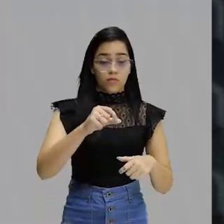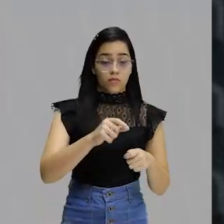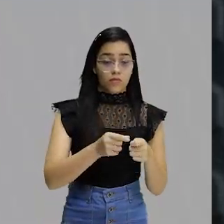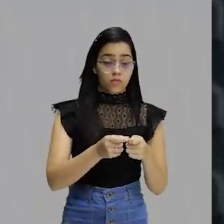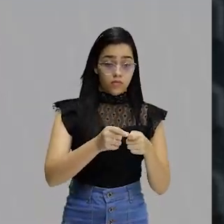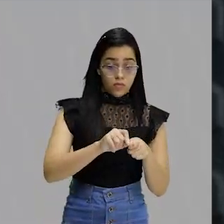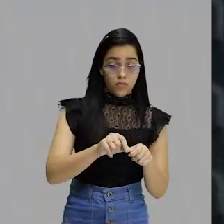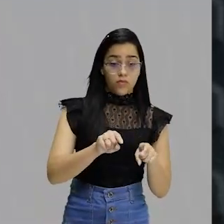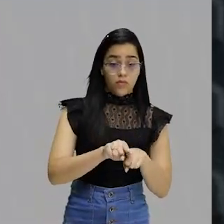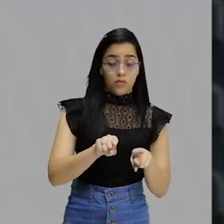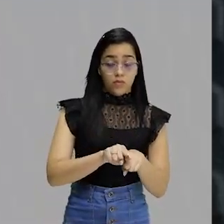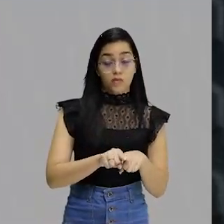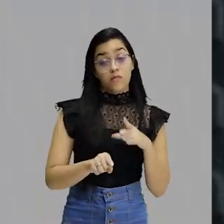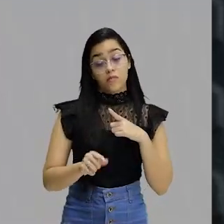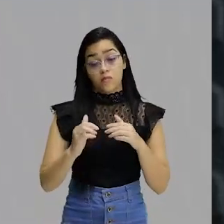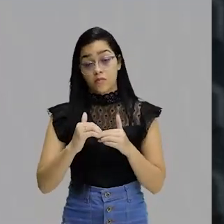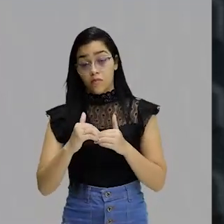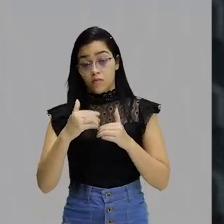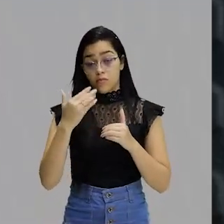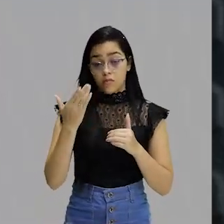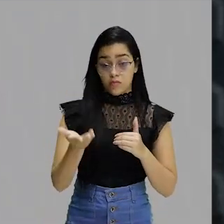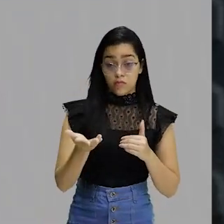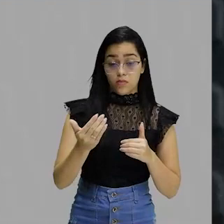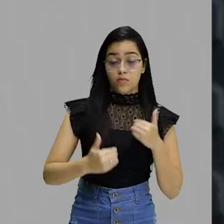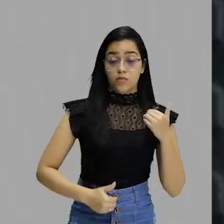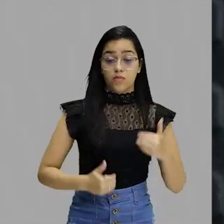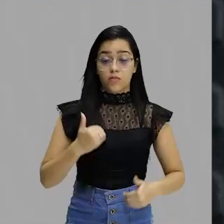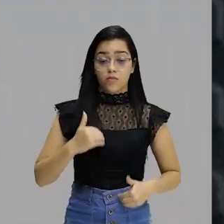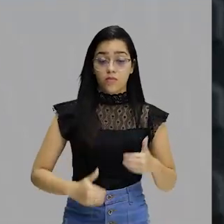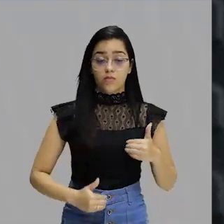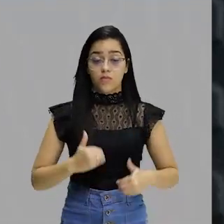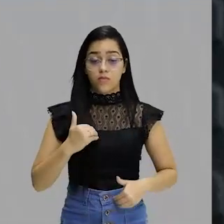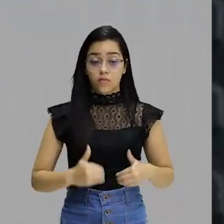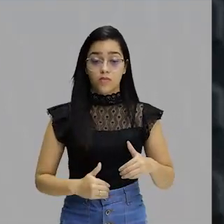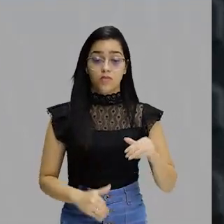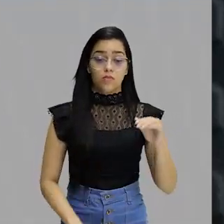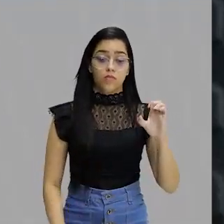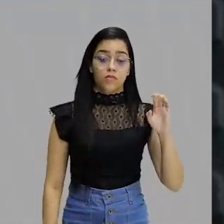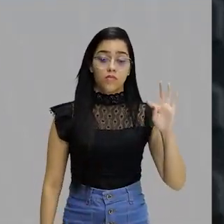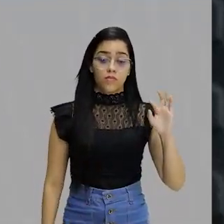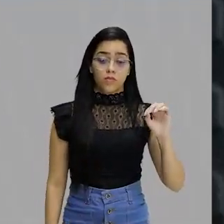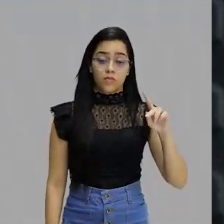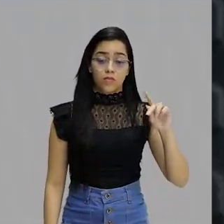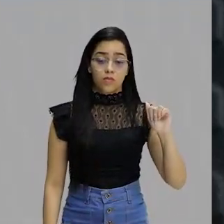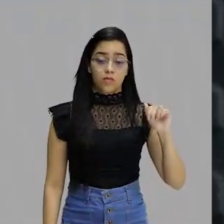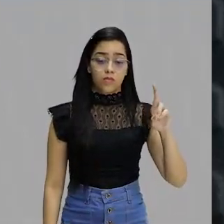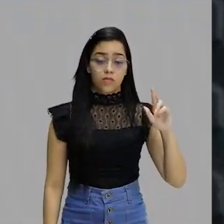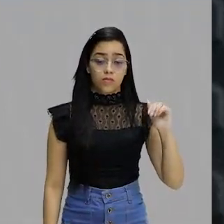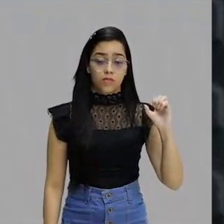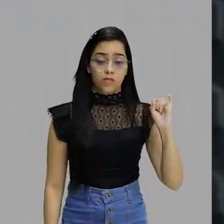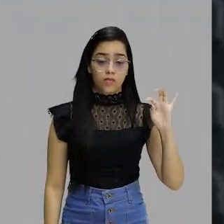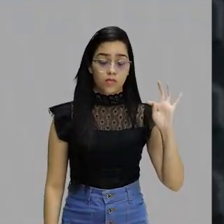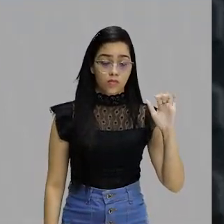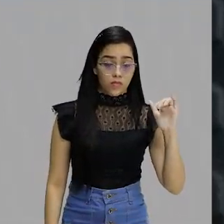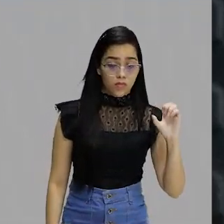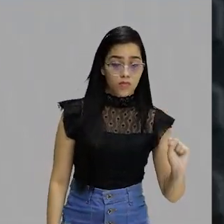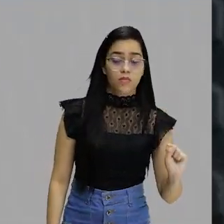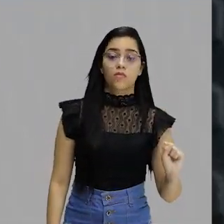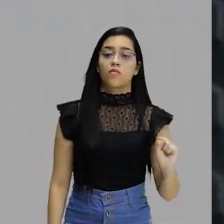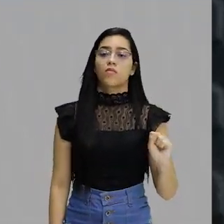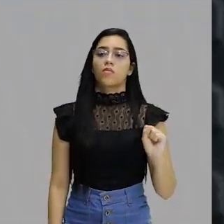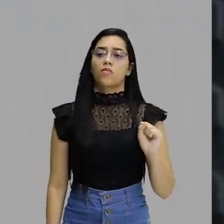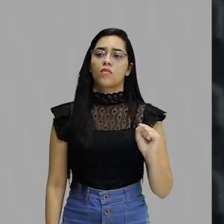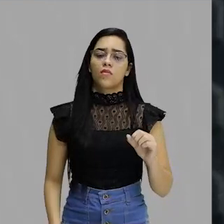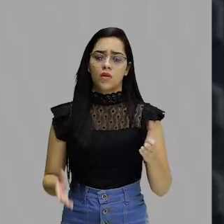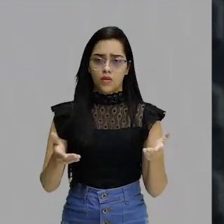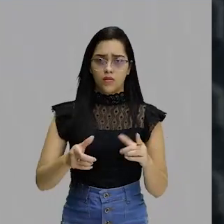como elas estão parasitando por fora do corpo do indivíduo, elas são consideradas ectoparasitas. Então, vamos